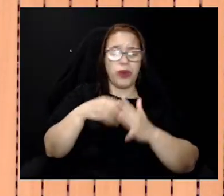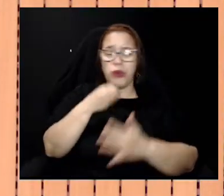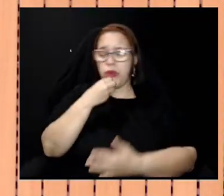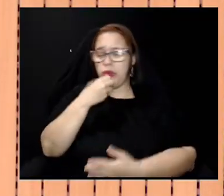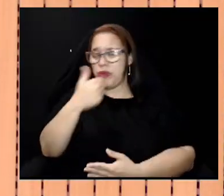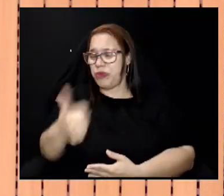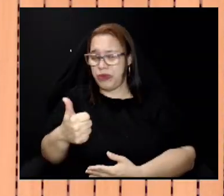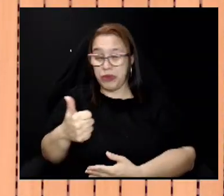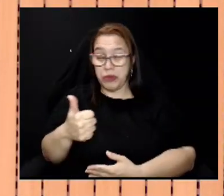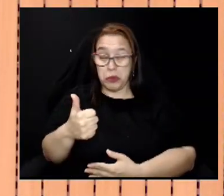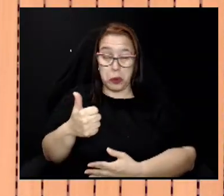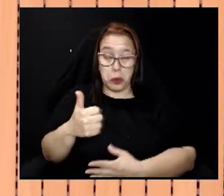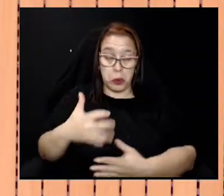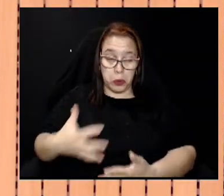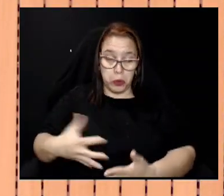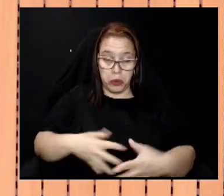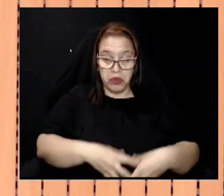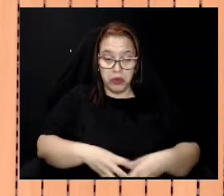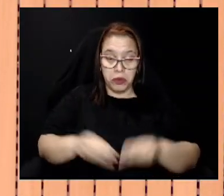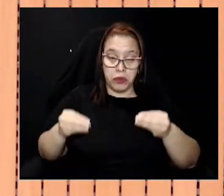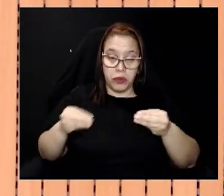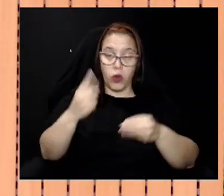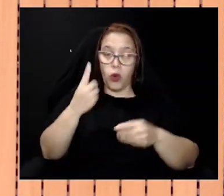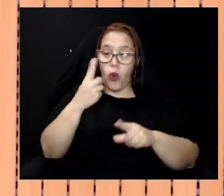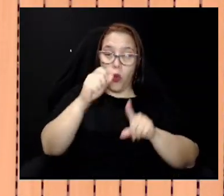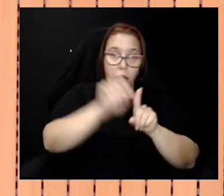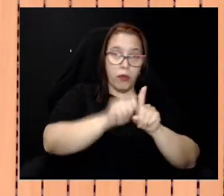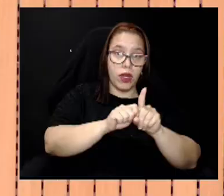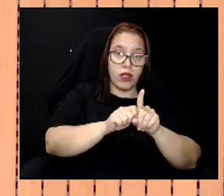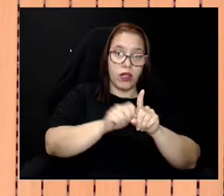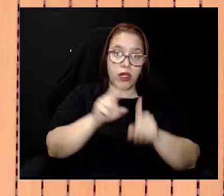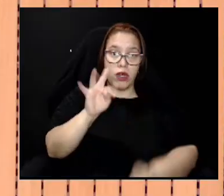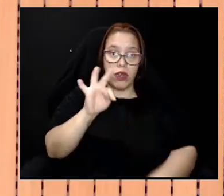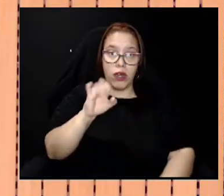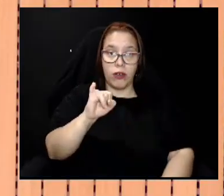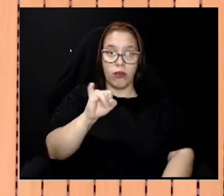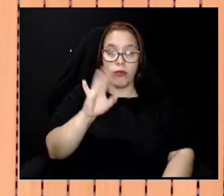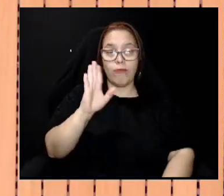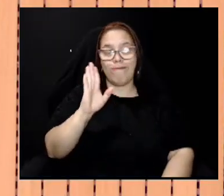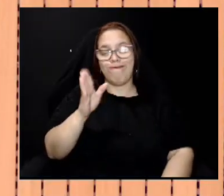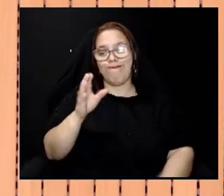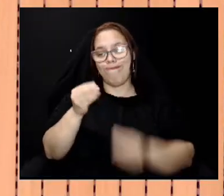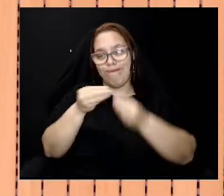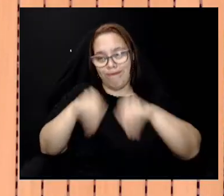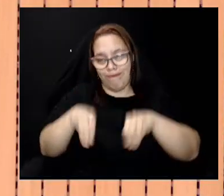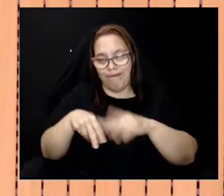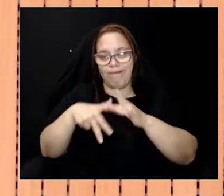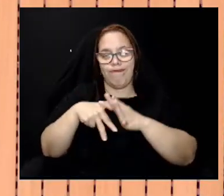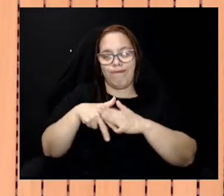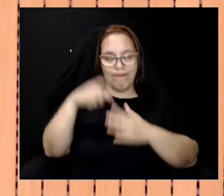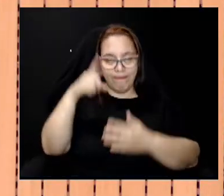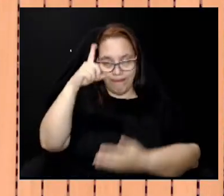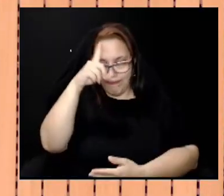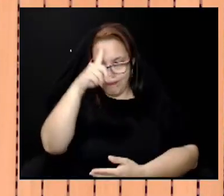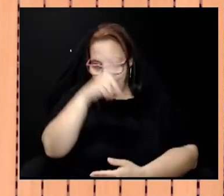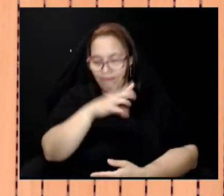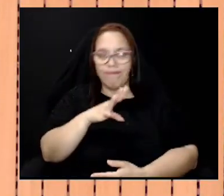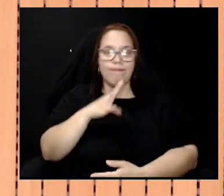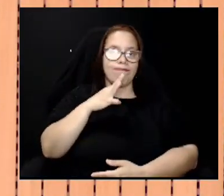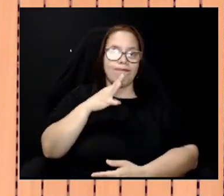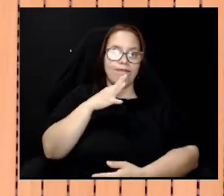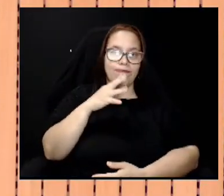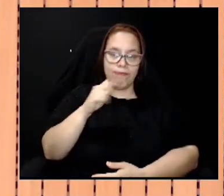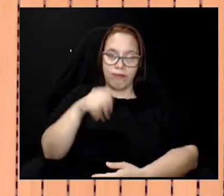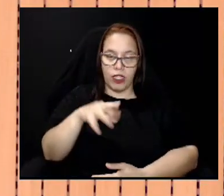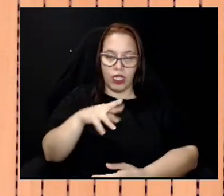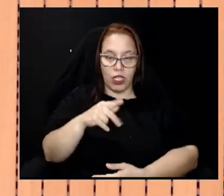toda a doença e ficar 1 mês na UTI, ele já prejudicou a doente. Então, é extremamente desafiador, exige muito conhecimento de anatomia e exige que,